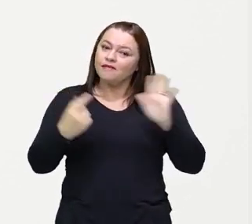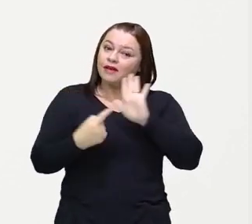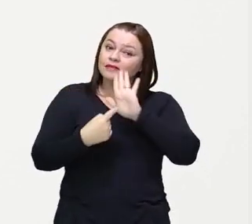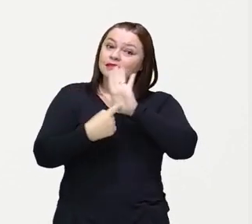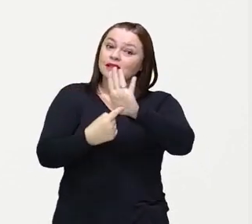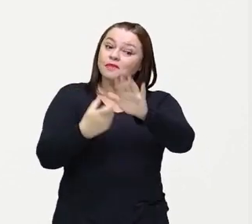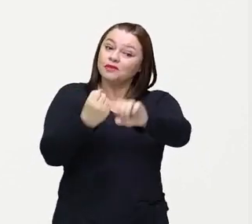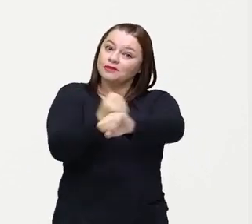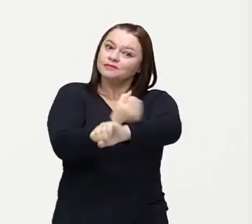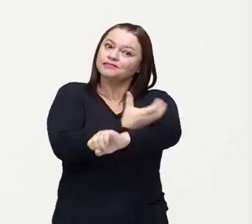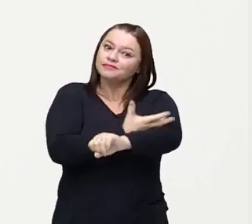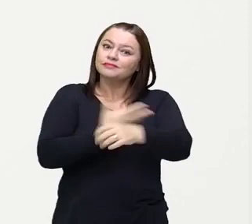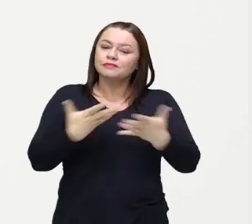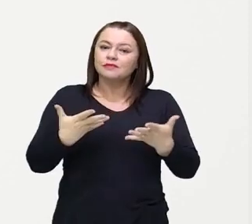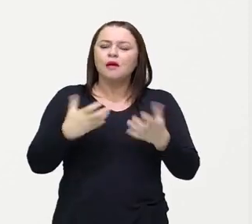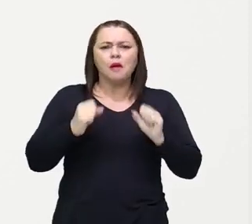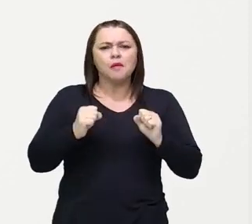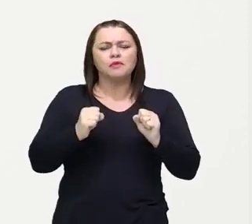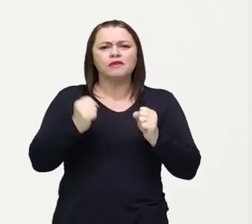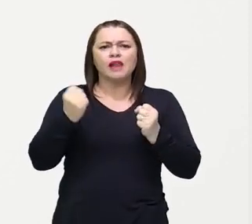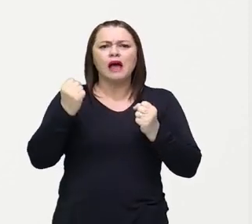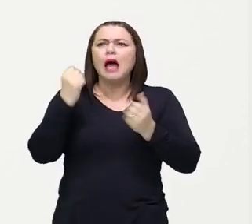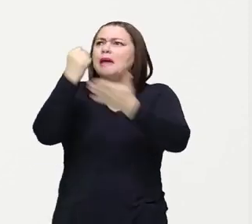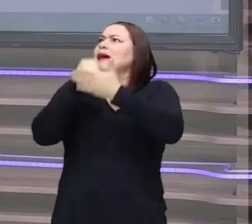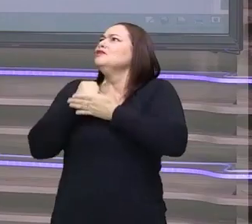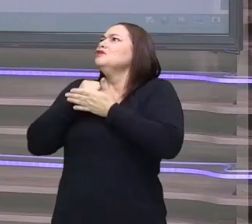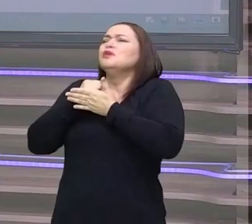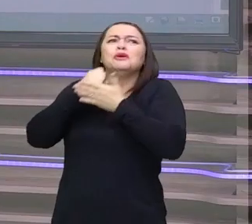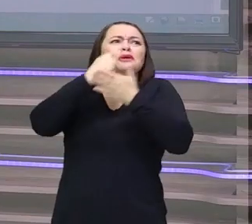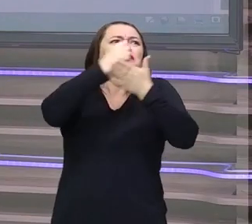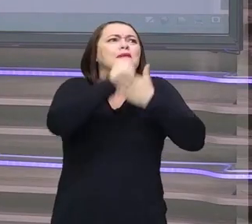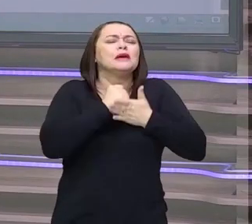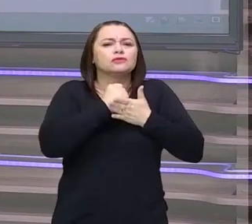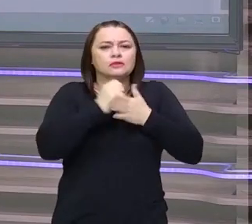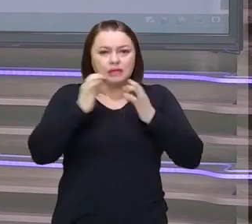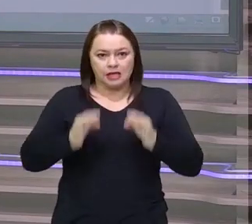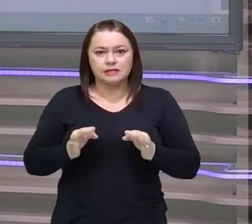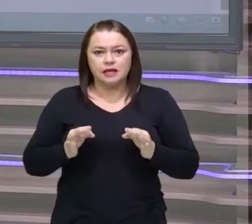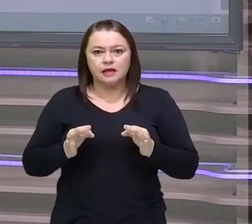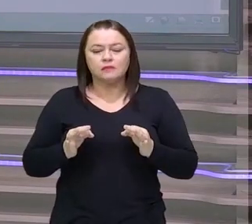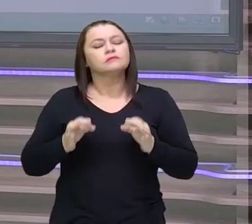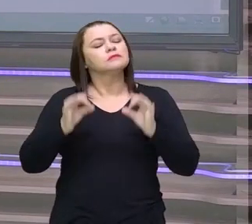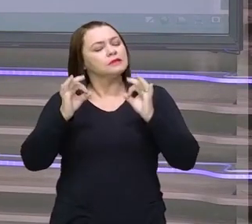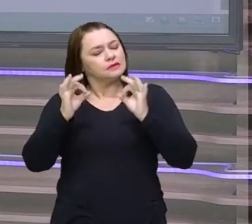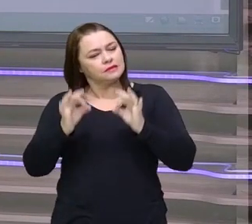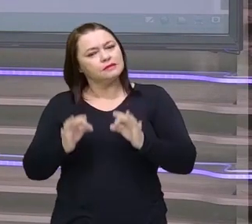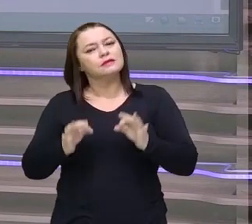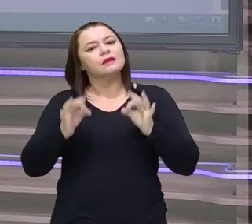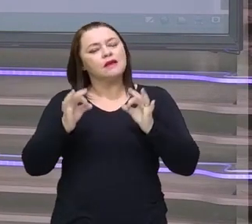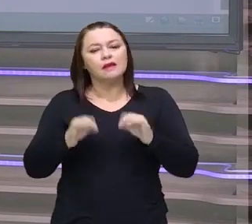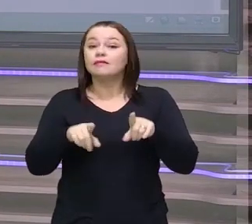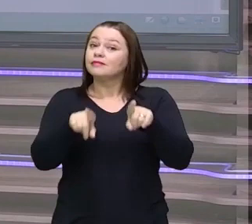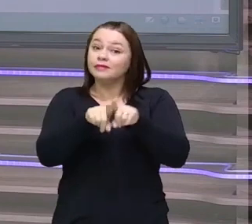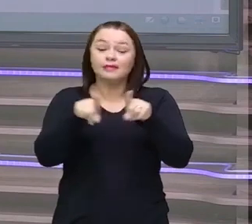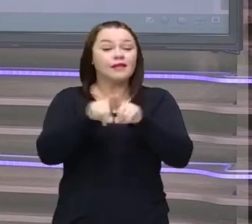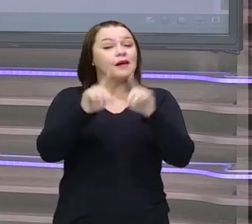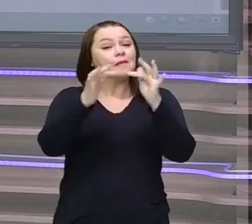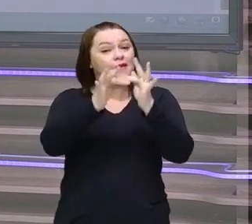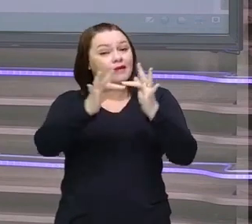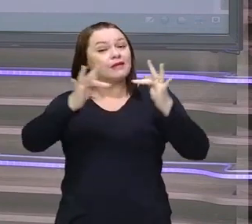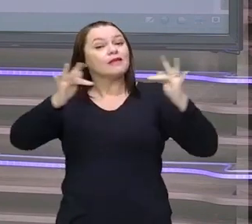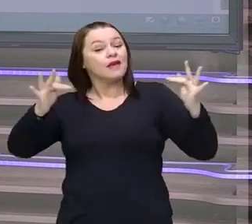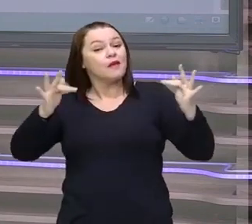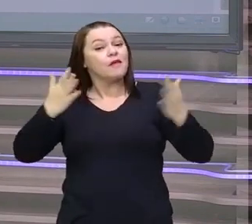exclamativa. Agora eu poderia dizer socorro, socorro, tá certo? Certíssimo. Também é uma